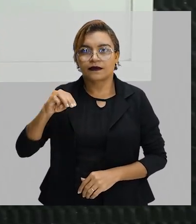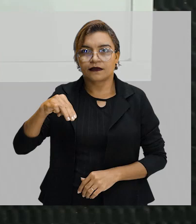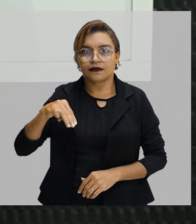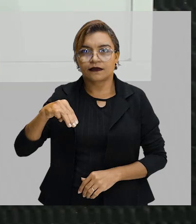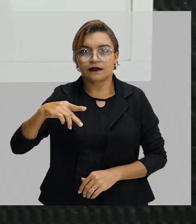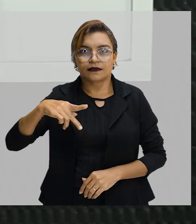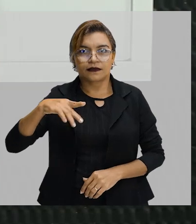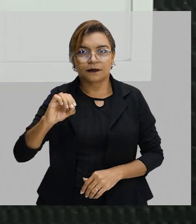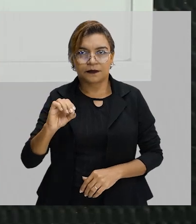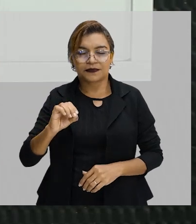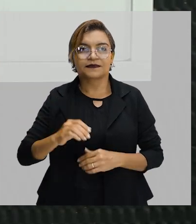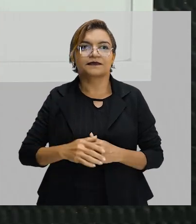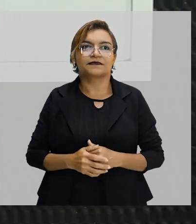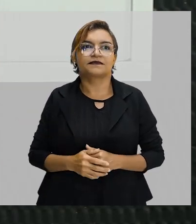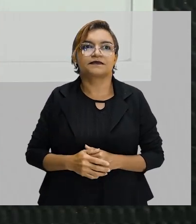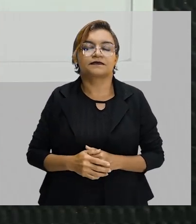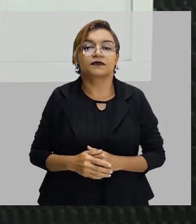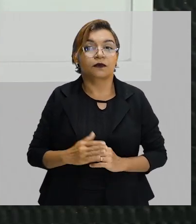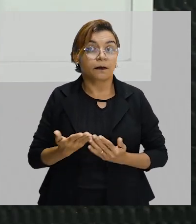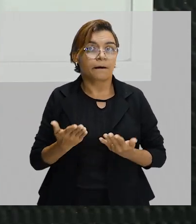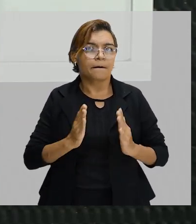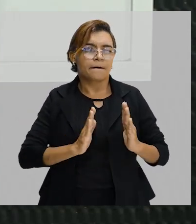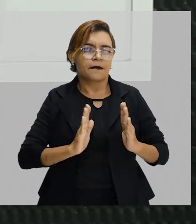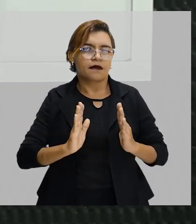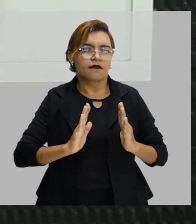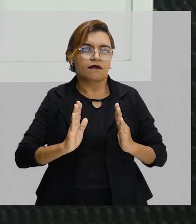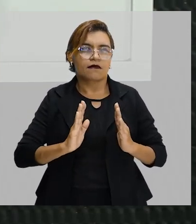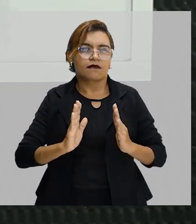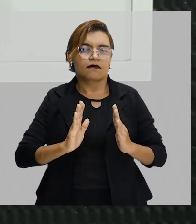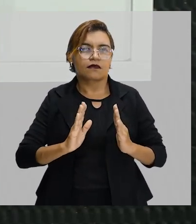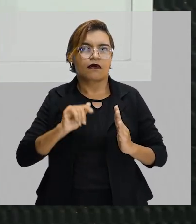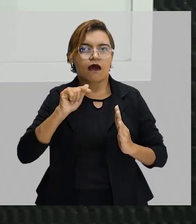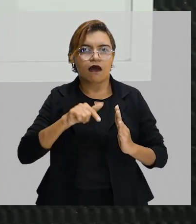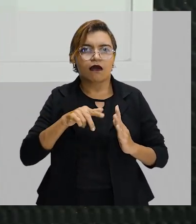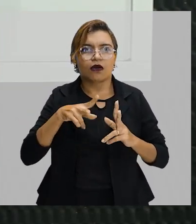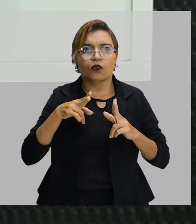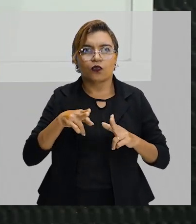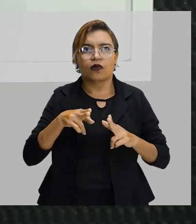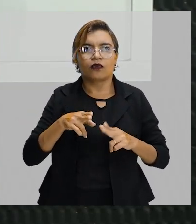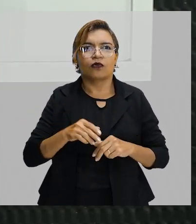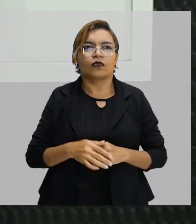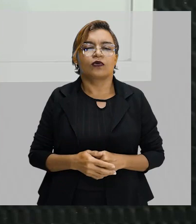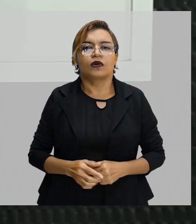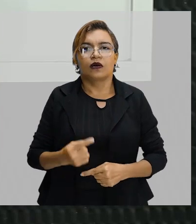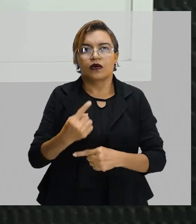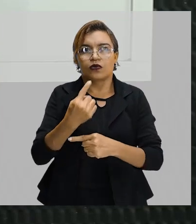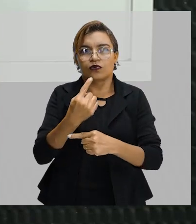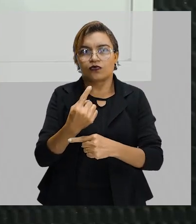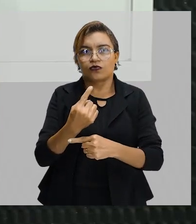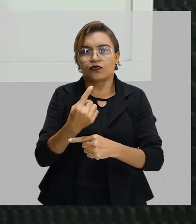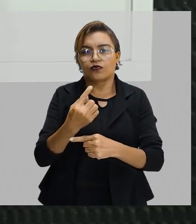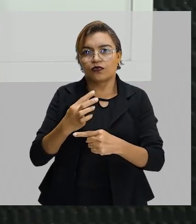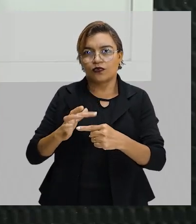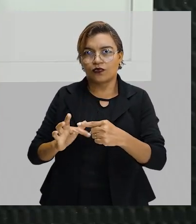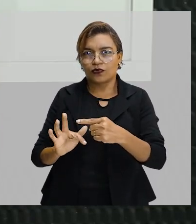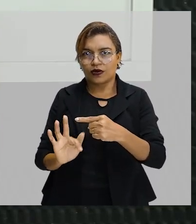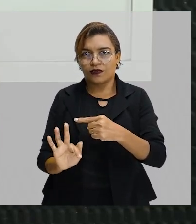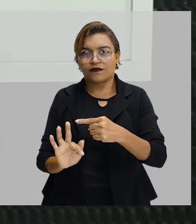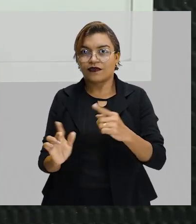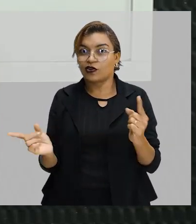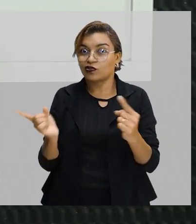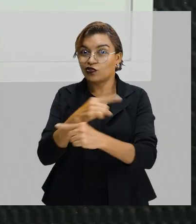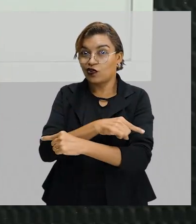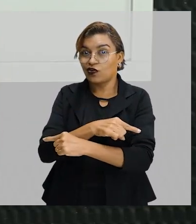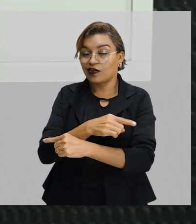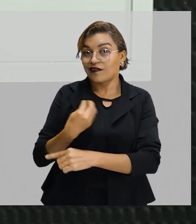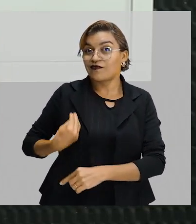é o tempo, né? Então, período, ele vai ser o inverso da frequência. Se a frequência é o